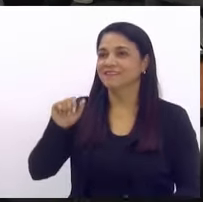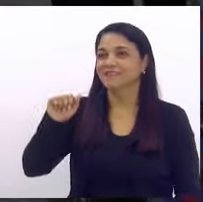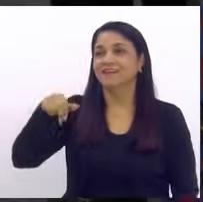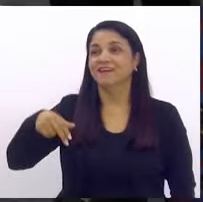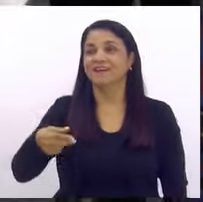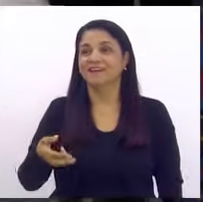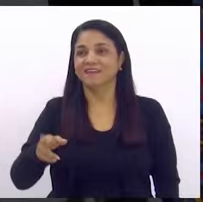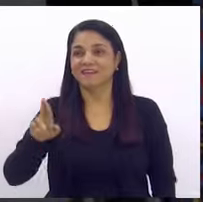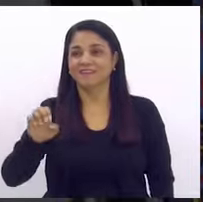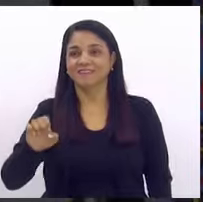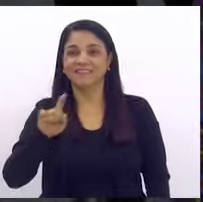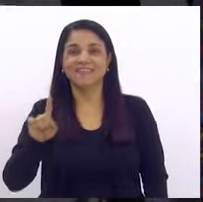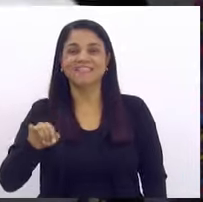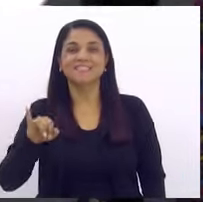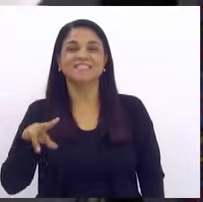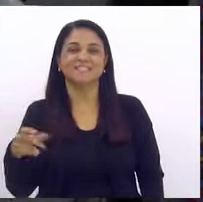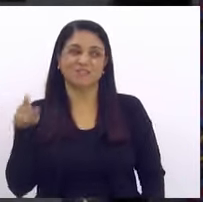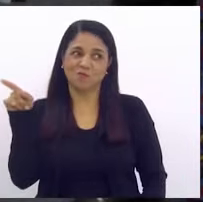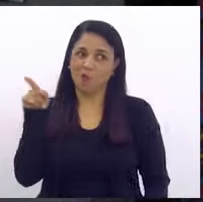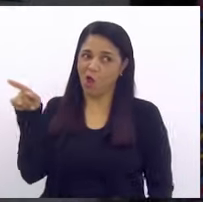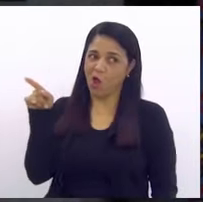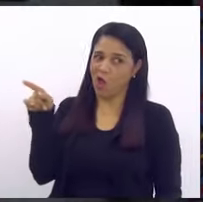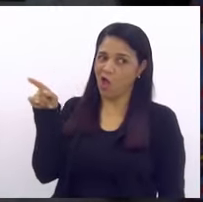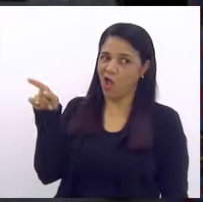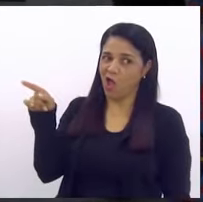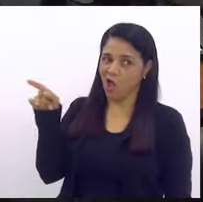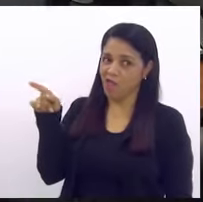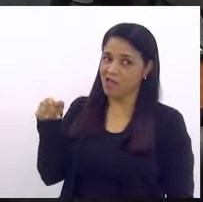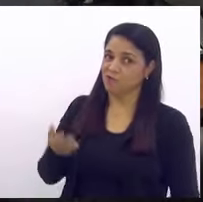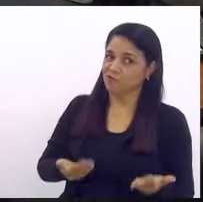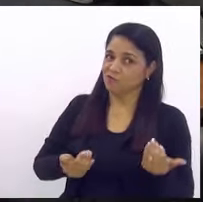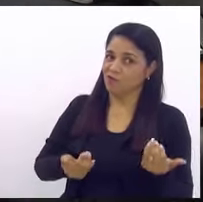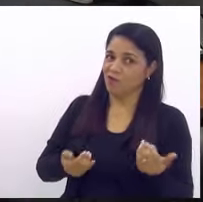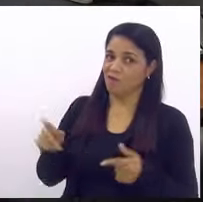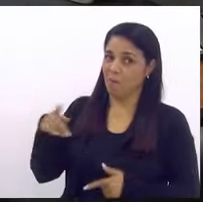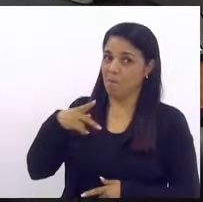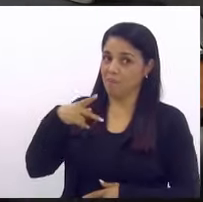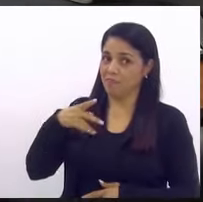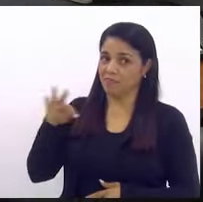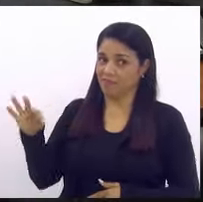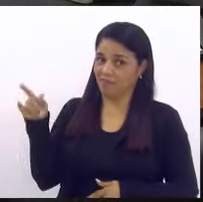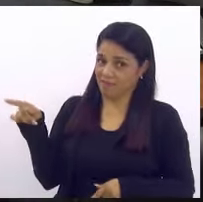Luiz, não sou mais eu. Fica de olho no PT agora. Vambora.